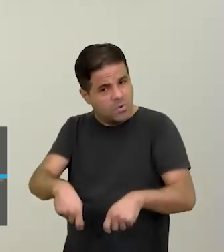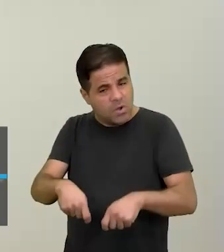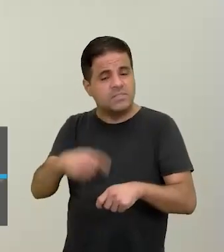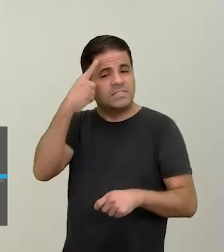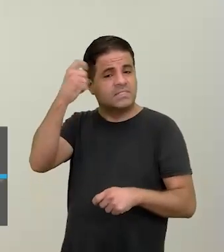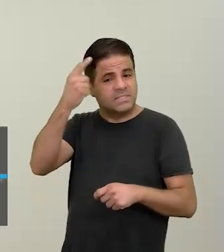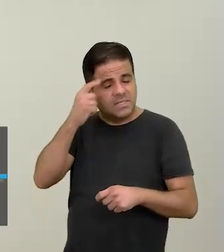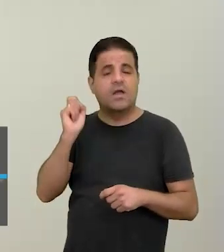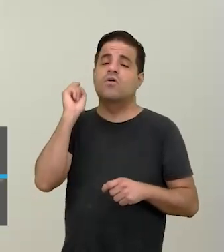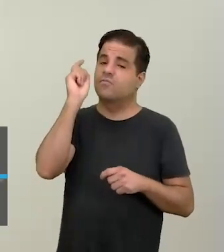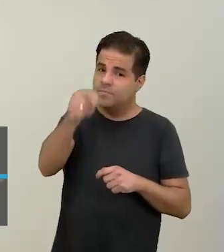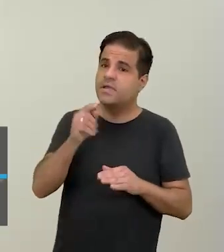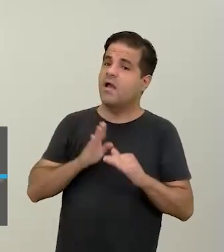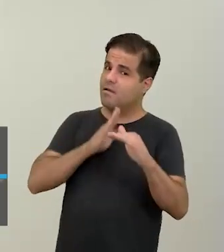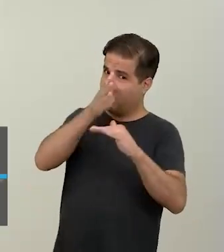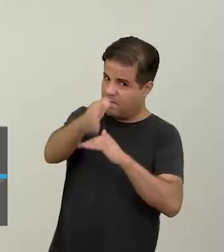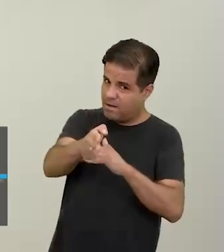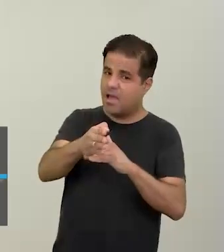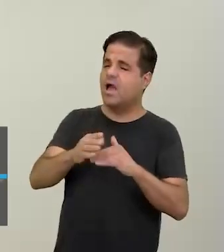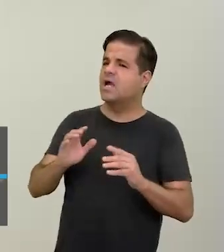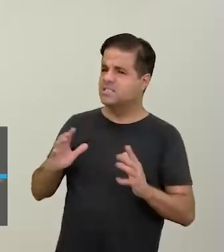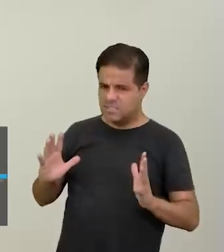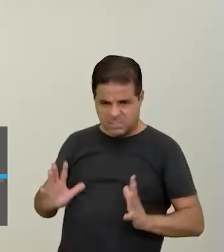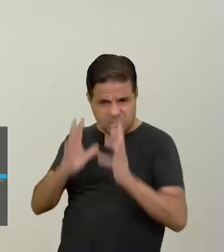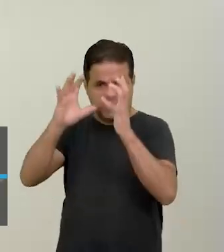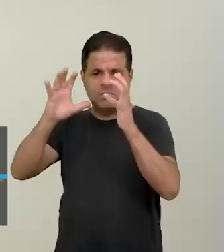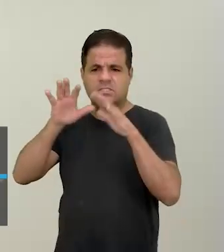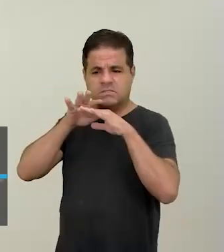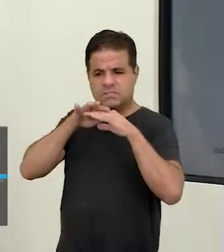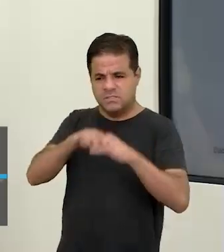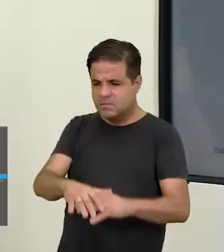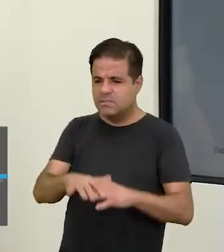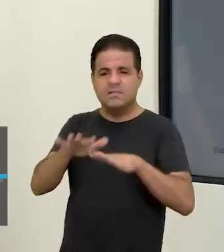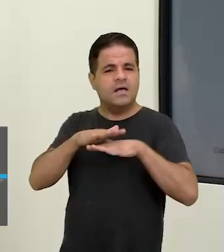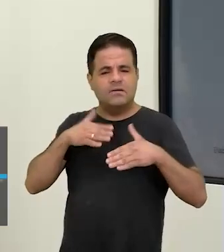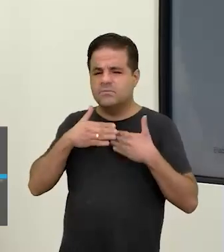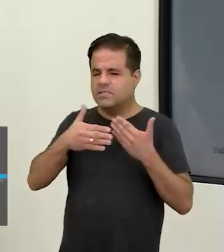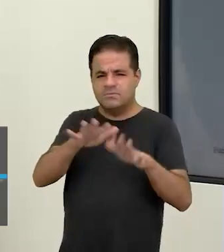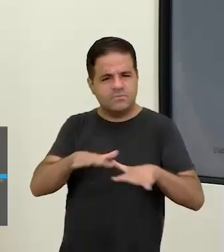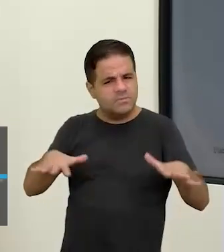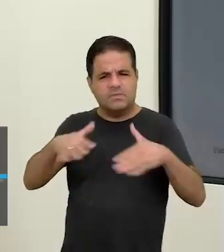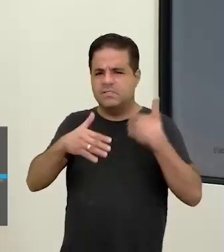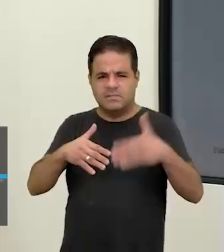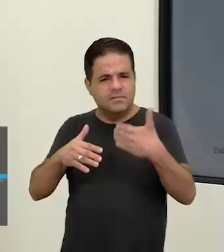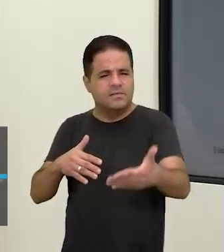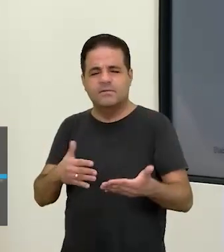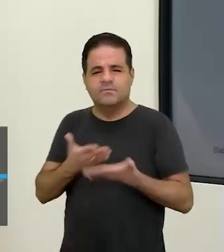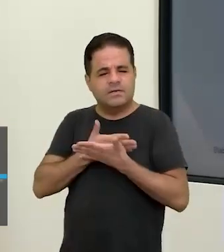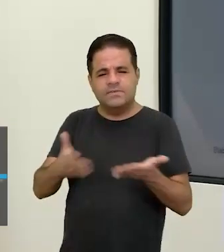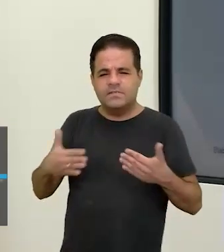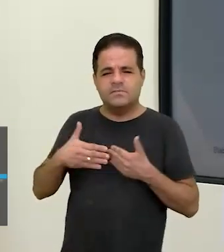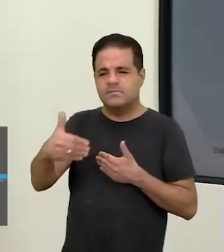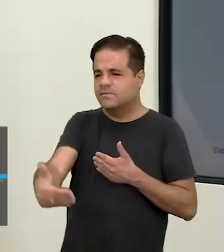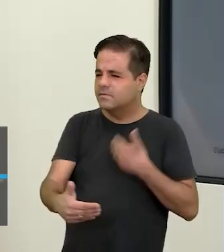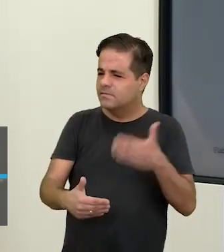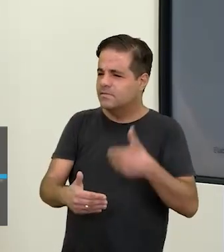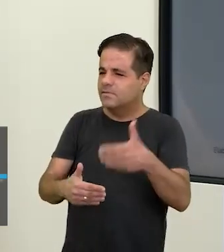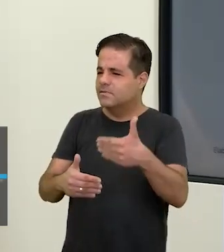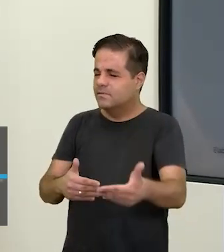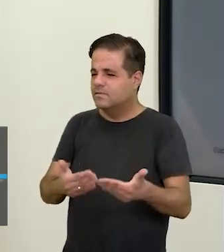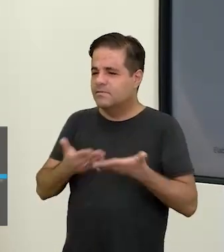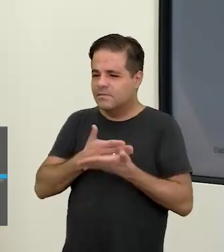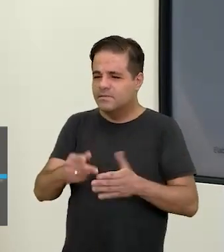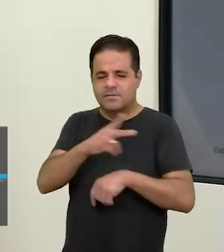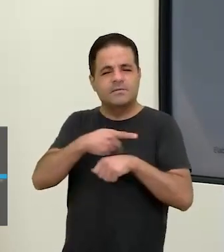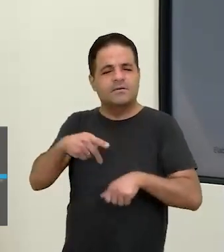a ideia de você ir lá e justamente ser agressivo, enfim. É que a gente está admitindo como pressuposto de que nós estamos falando de uma política